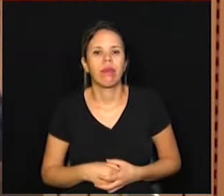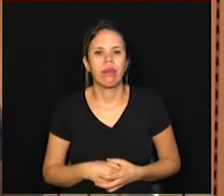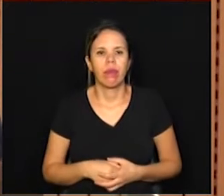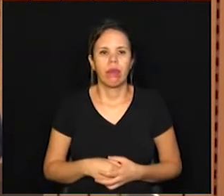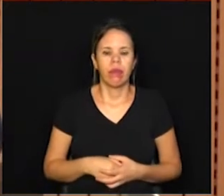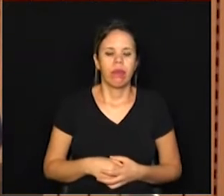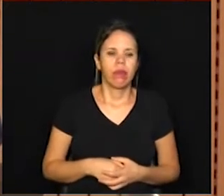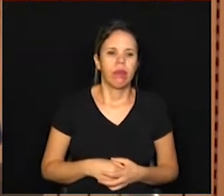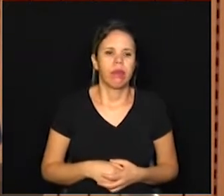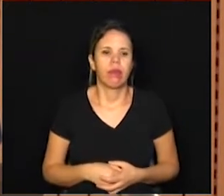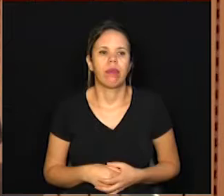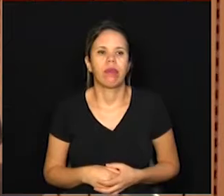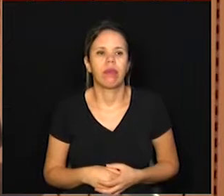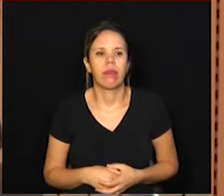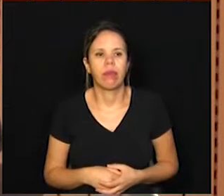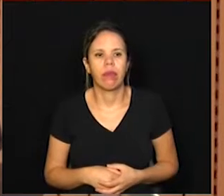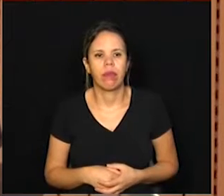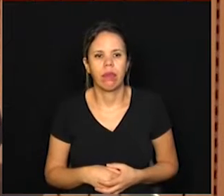ambiente.